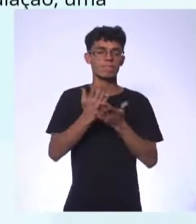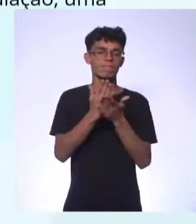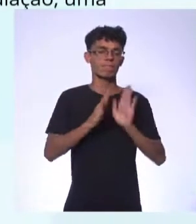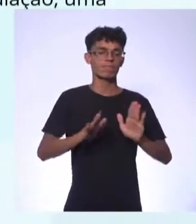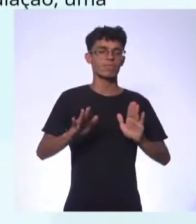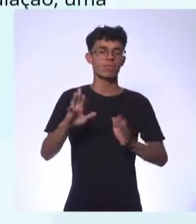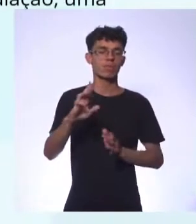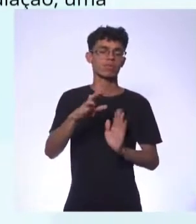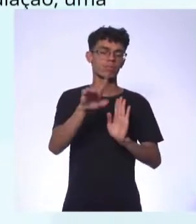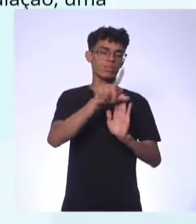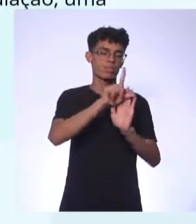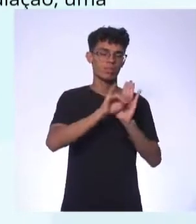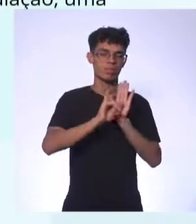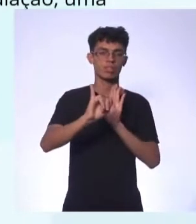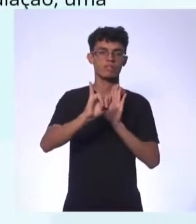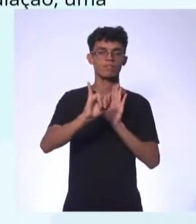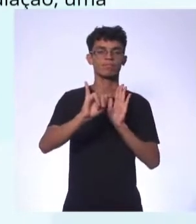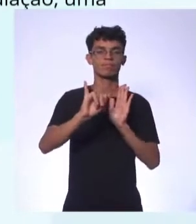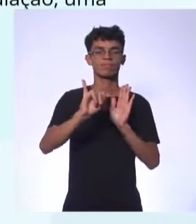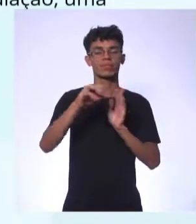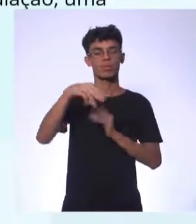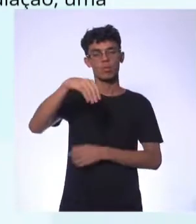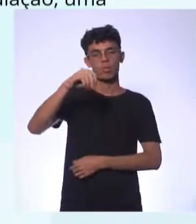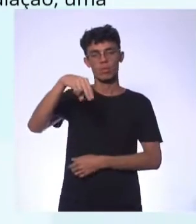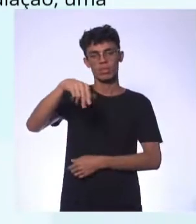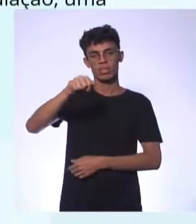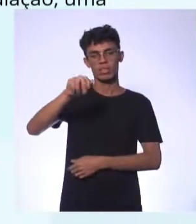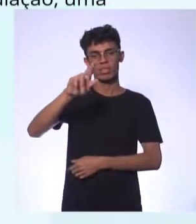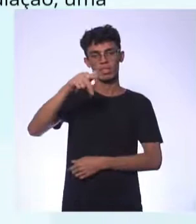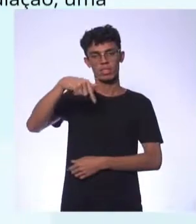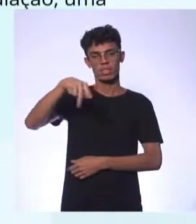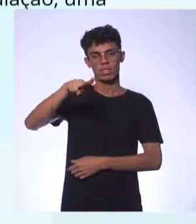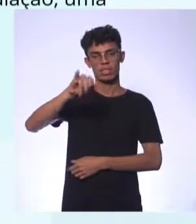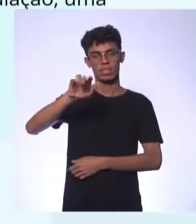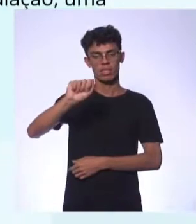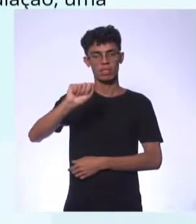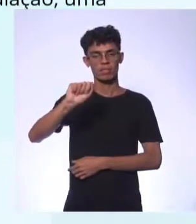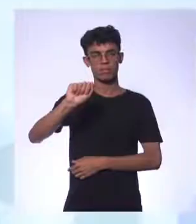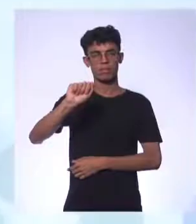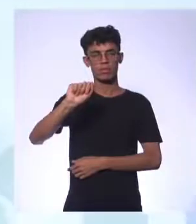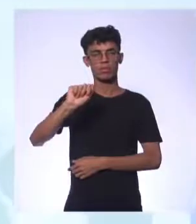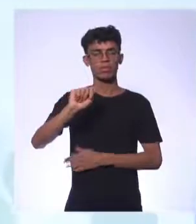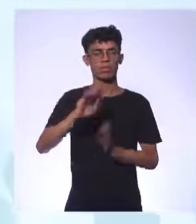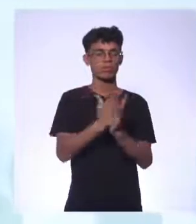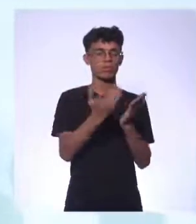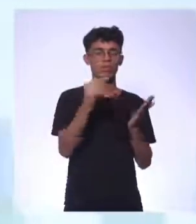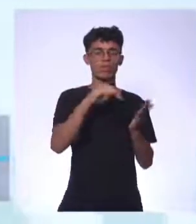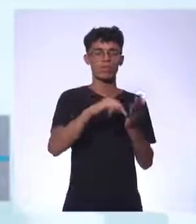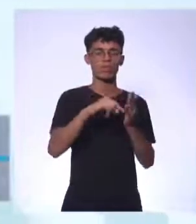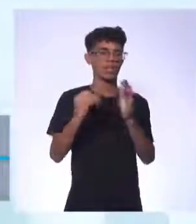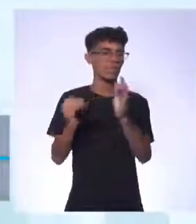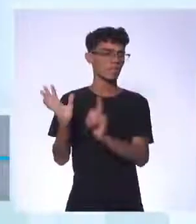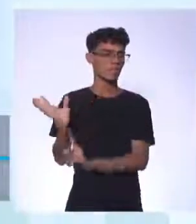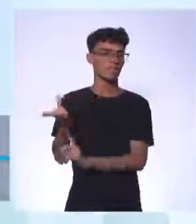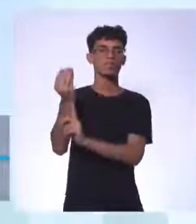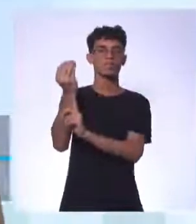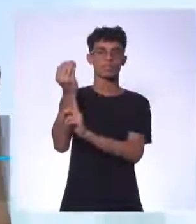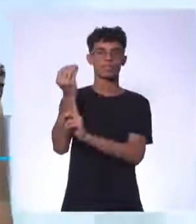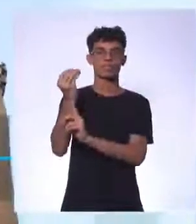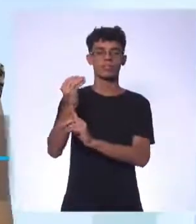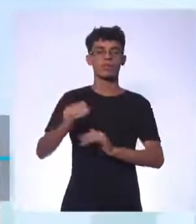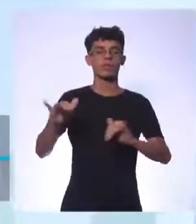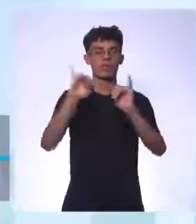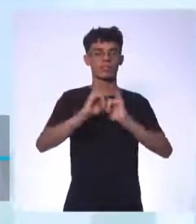com o regime vigente, que é a monarquia. Então, as obras desse período eram permeadas de